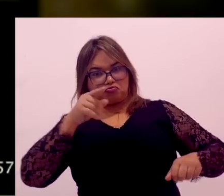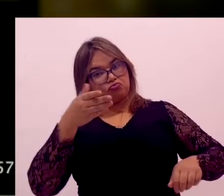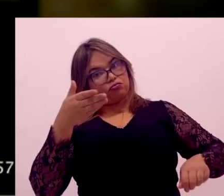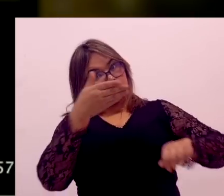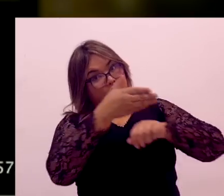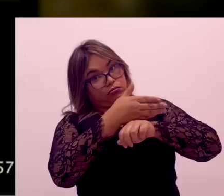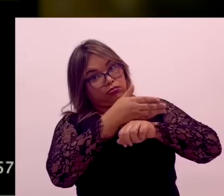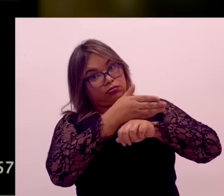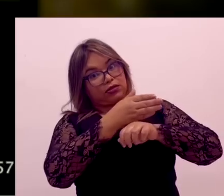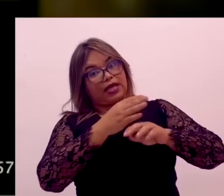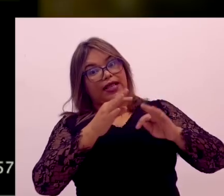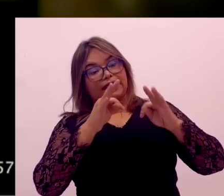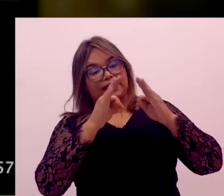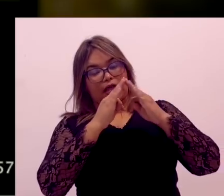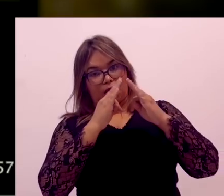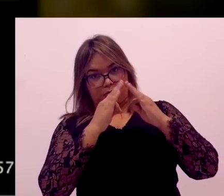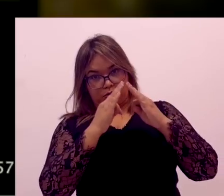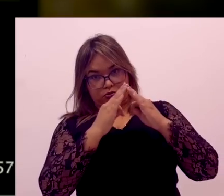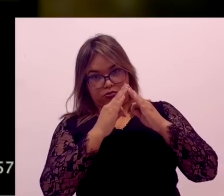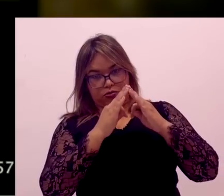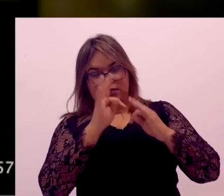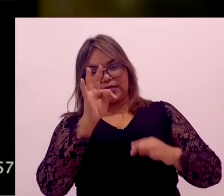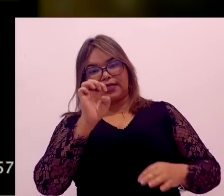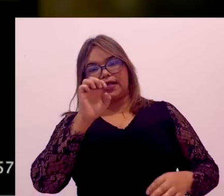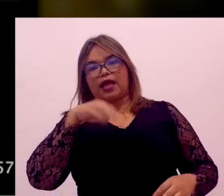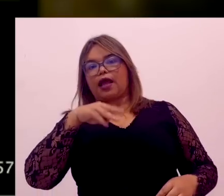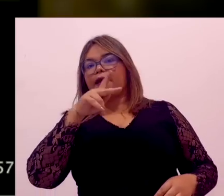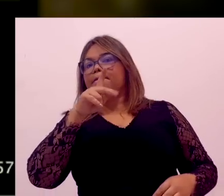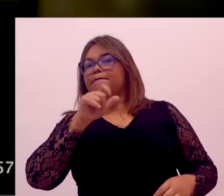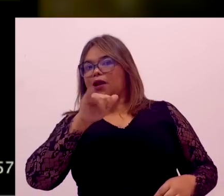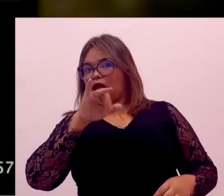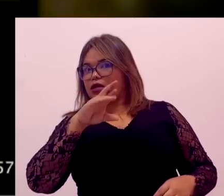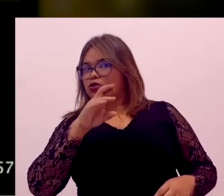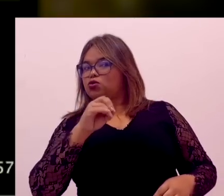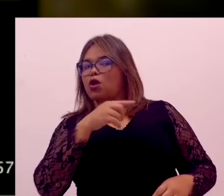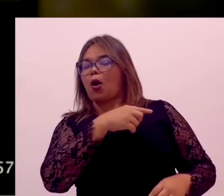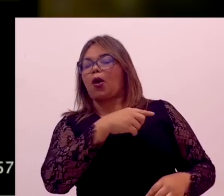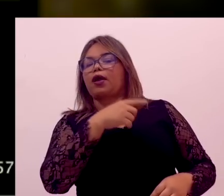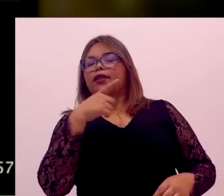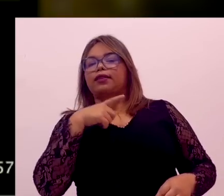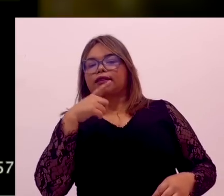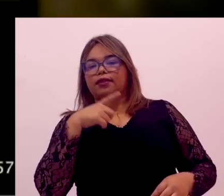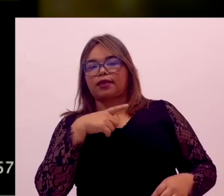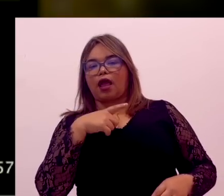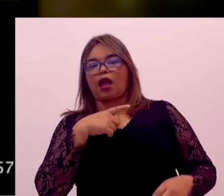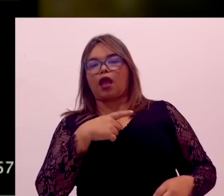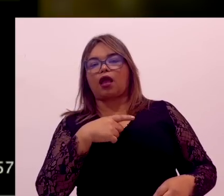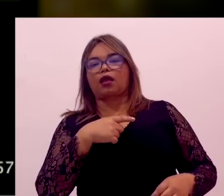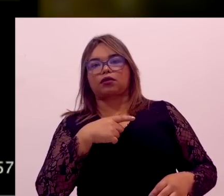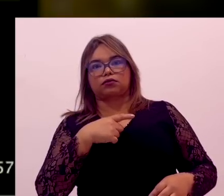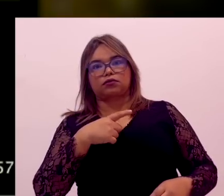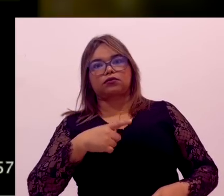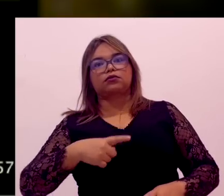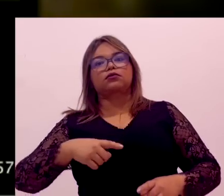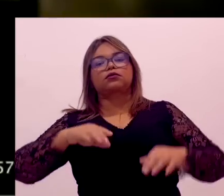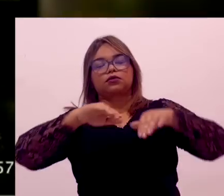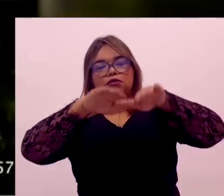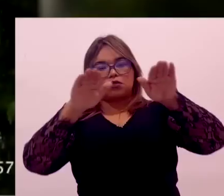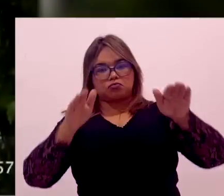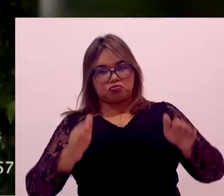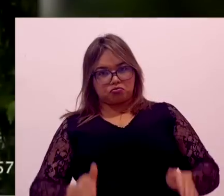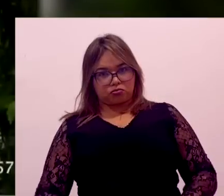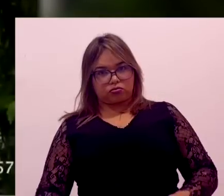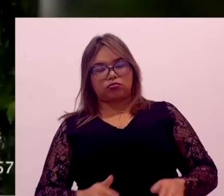que os templários eram uma ordem da Igreja Católica Romana, como os jesuítas são hoje. A ordem